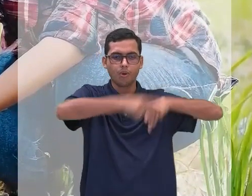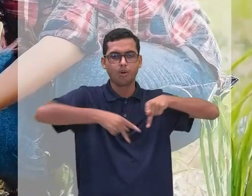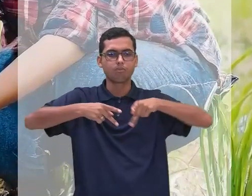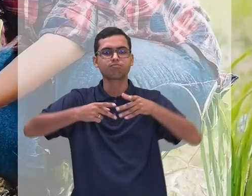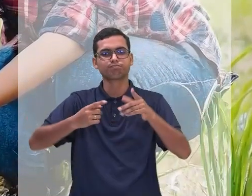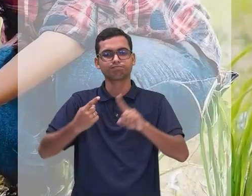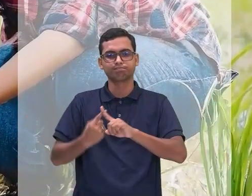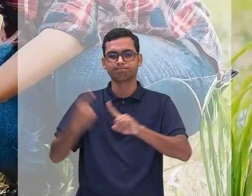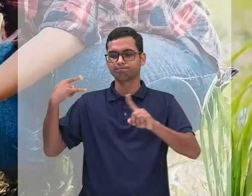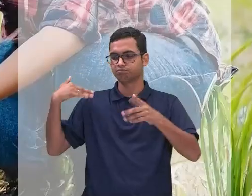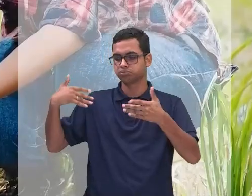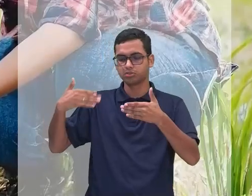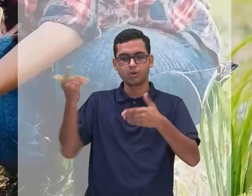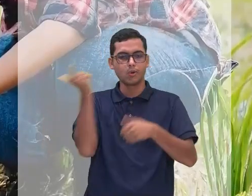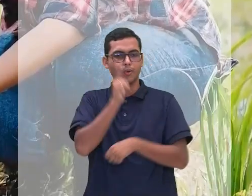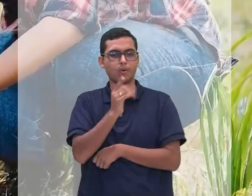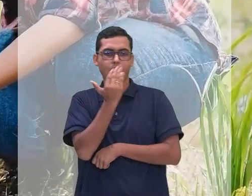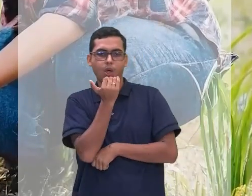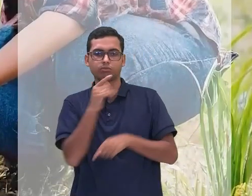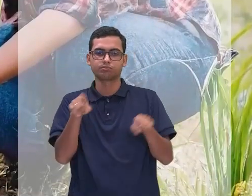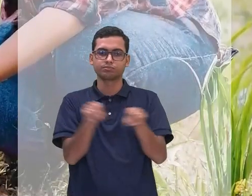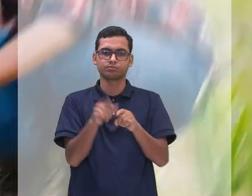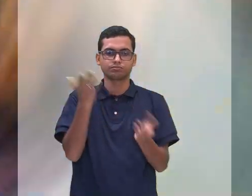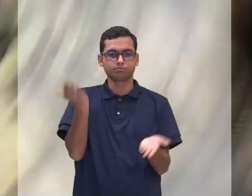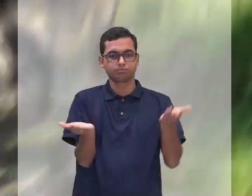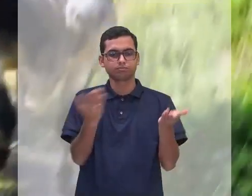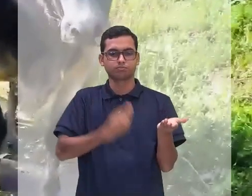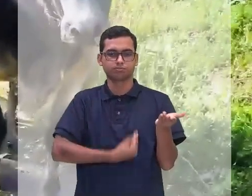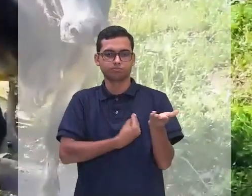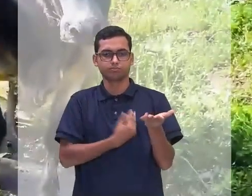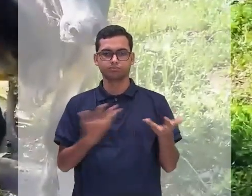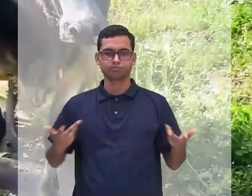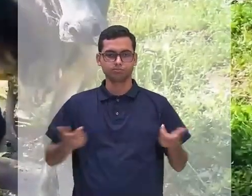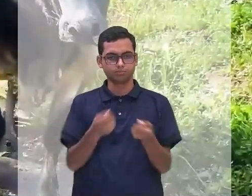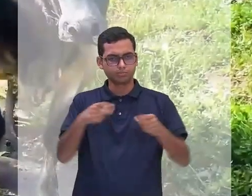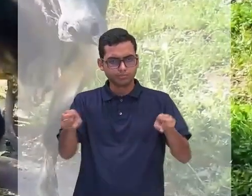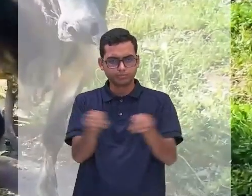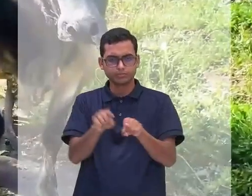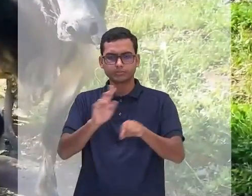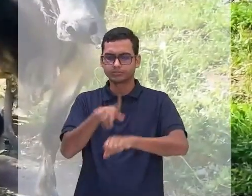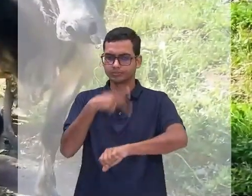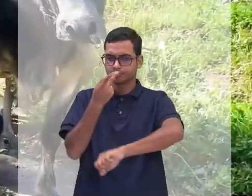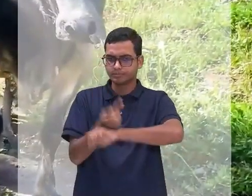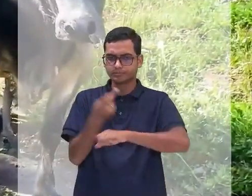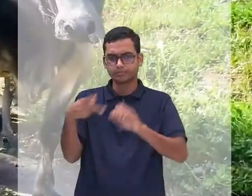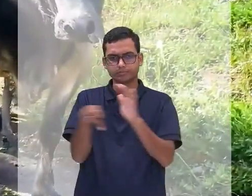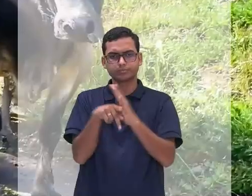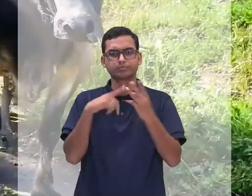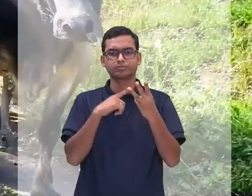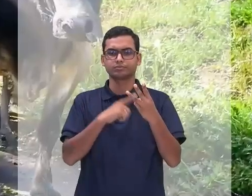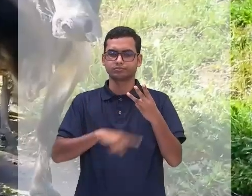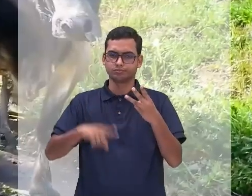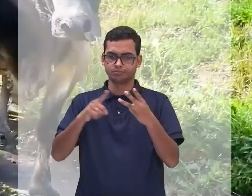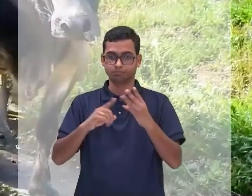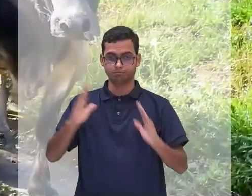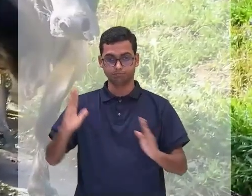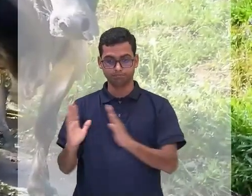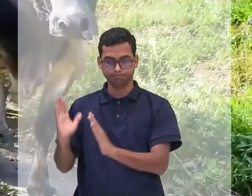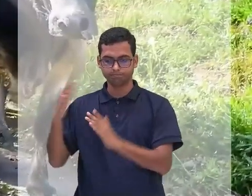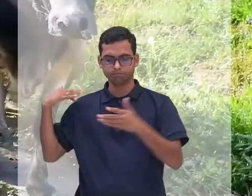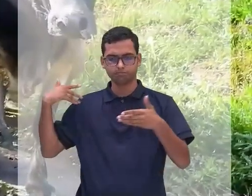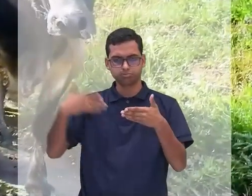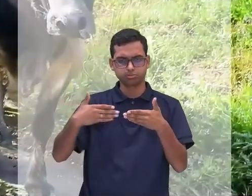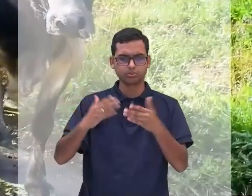garantindo alimento e estabilidade para a humanidade. A roda, uma invenção simples, revolucionou o